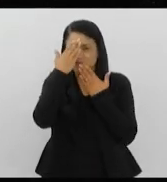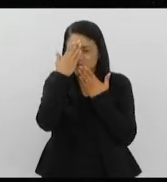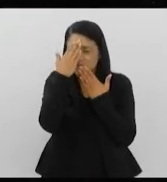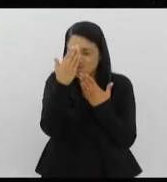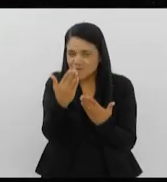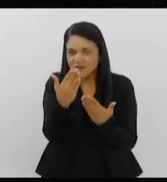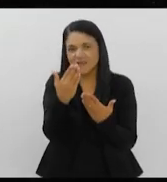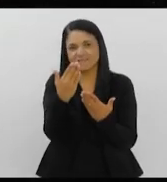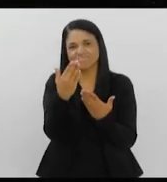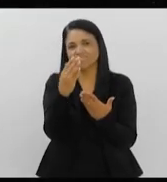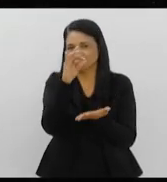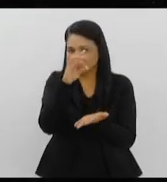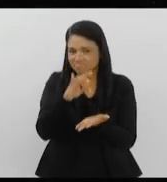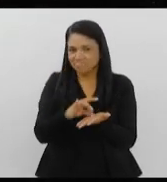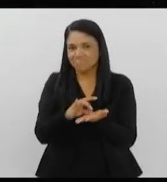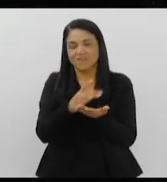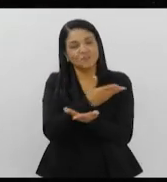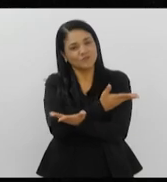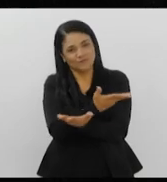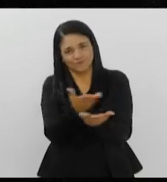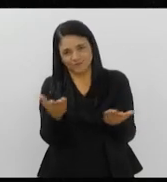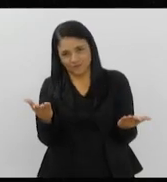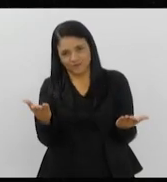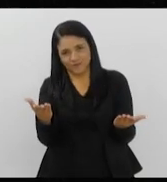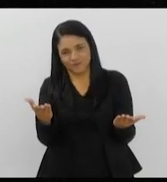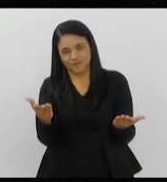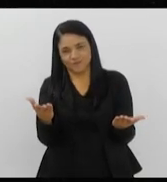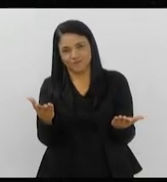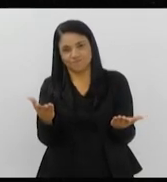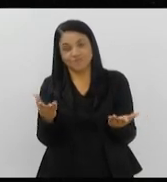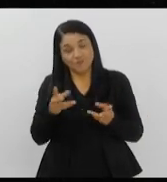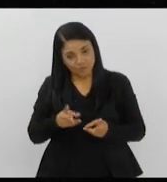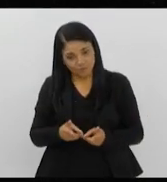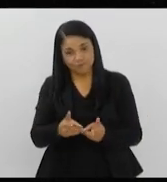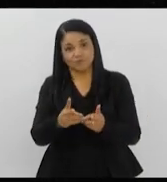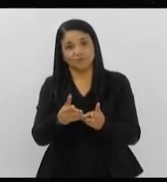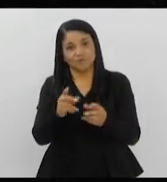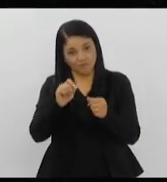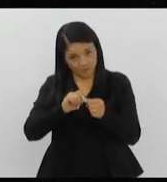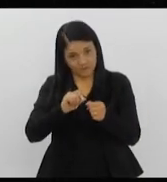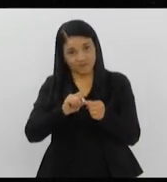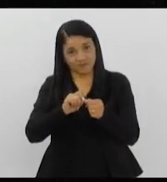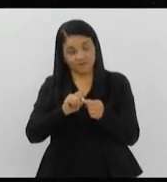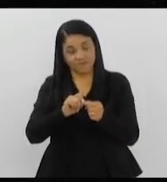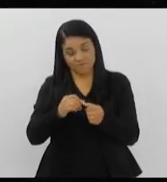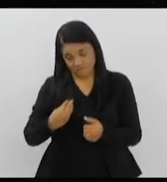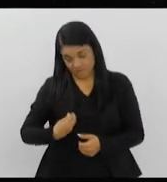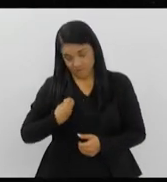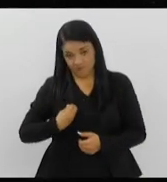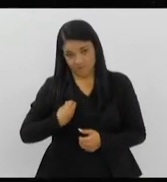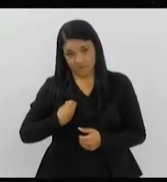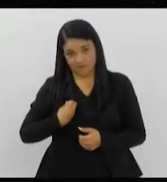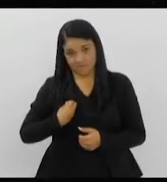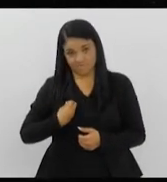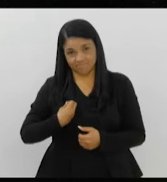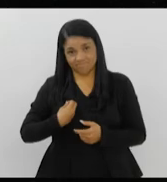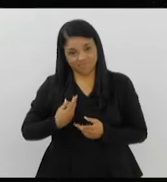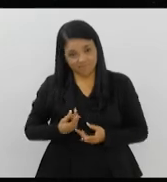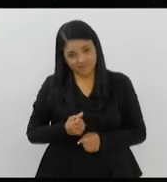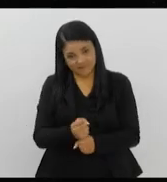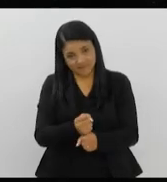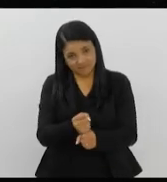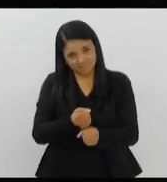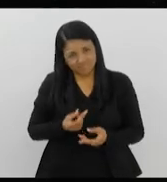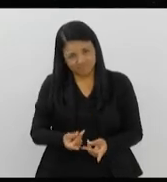sincero Muito obrigado a todos vocês que estão aqui que fizeram continuam fazendo e vão fazer parte da minha vida ainda durante muito tempo muito